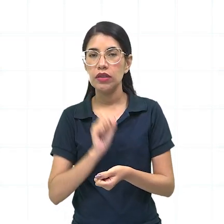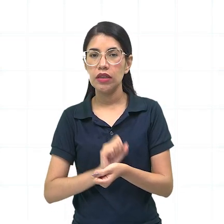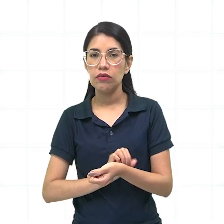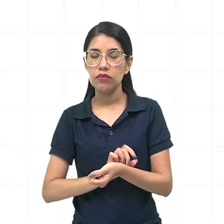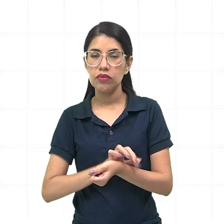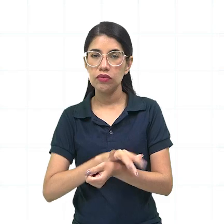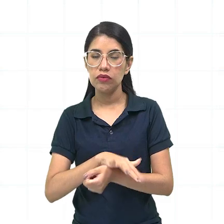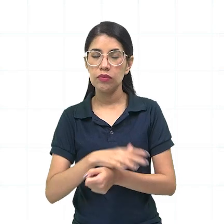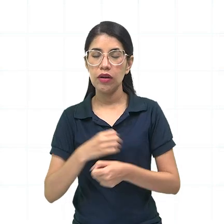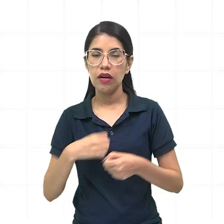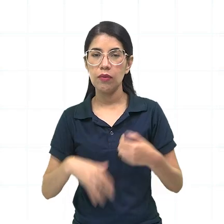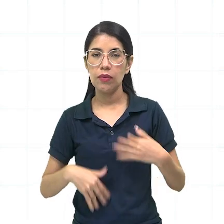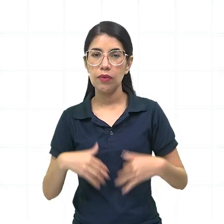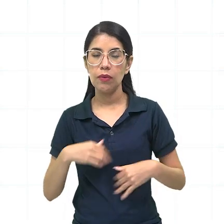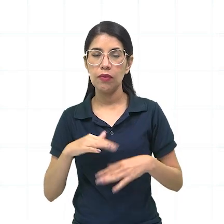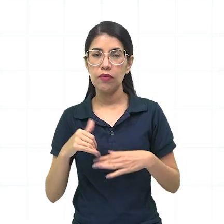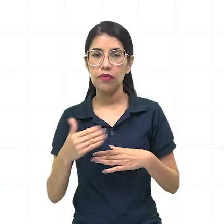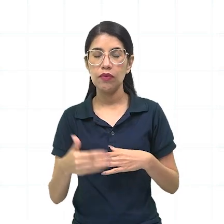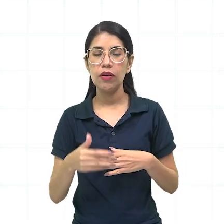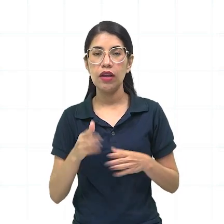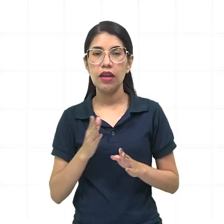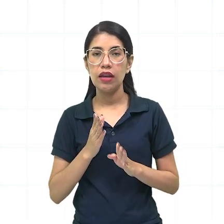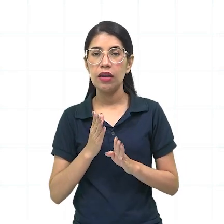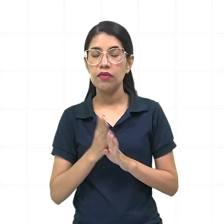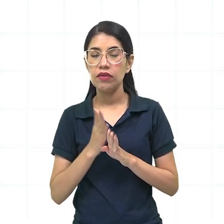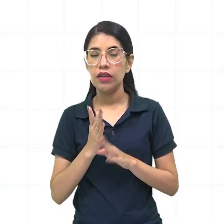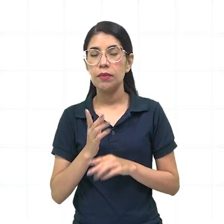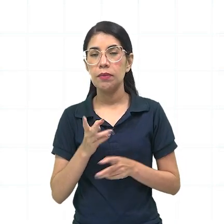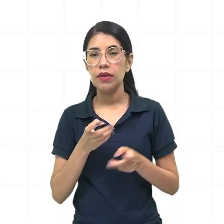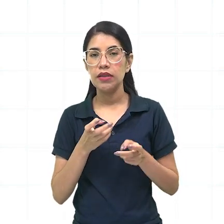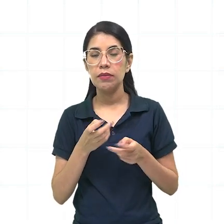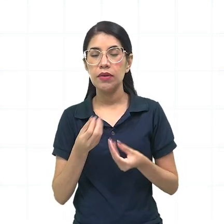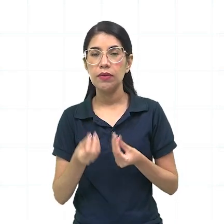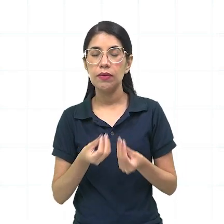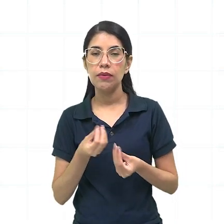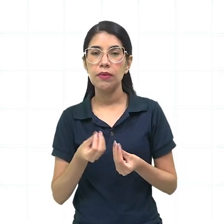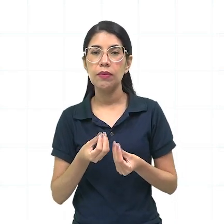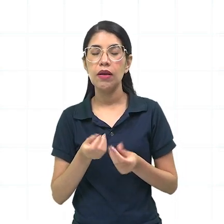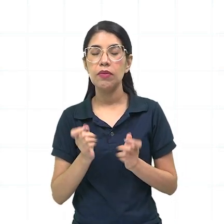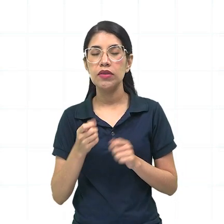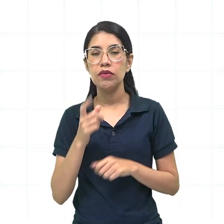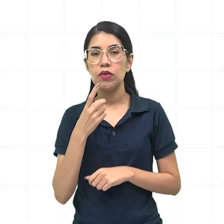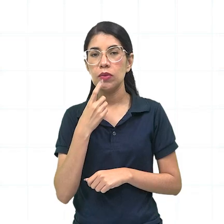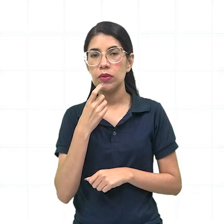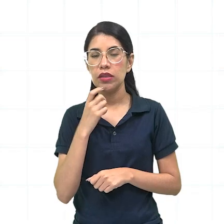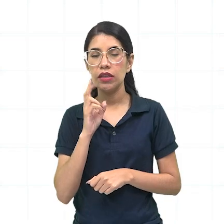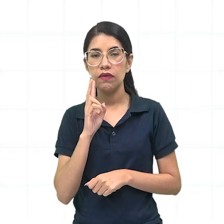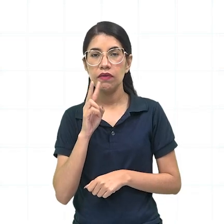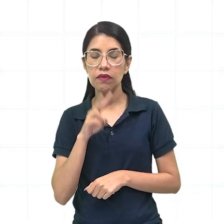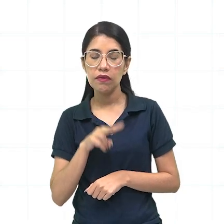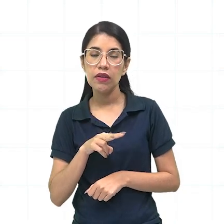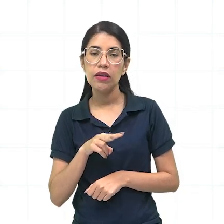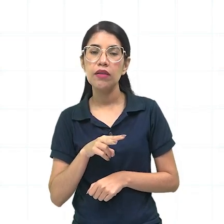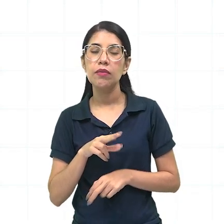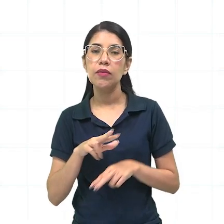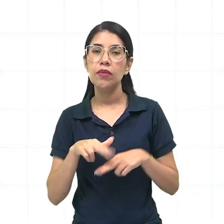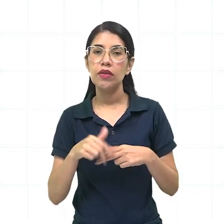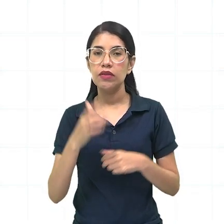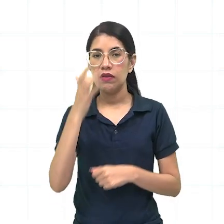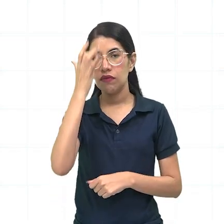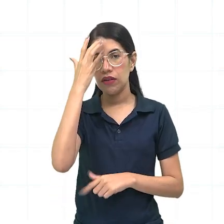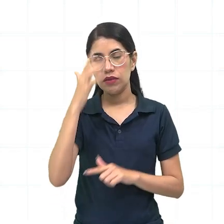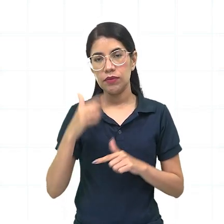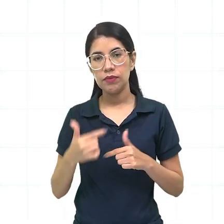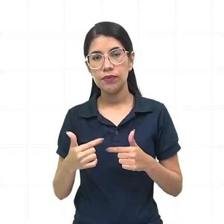corpo. Ela é mais fácil de identificar porque é possível ver o sangue saindo, né? Então, com isso, fica mais fácil de